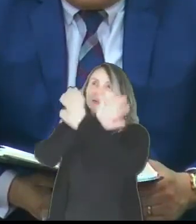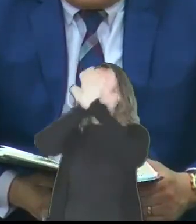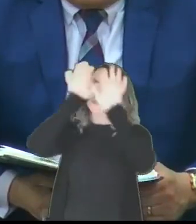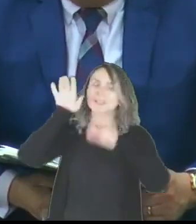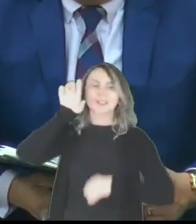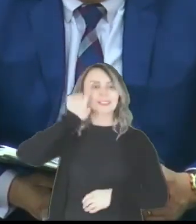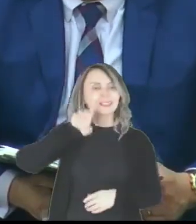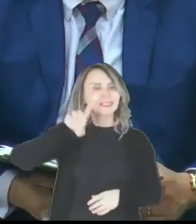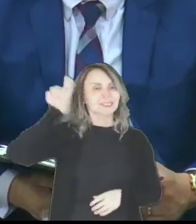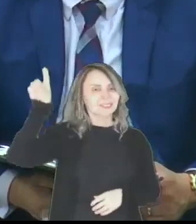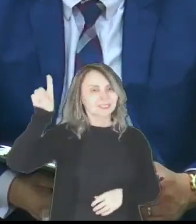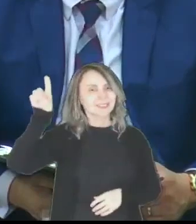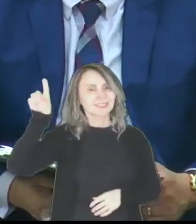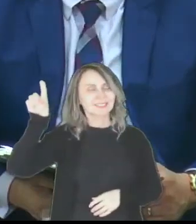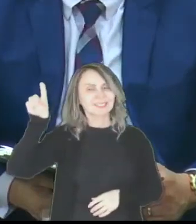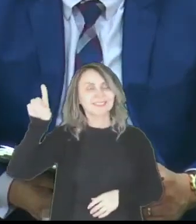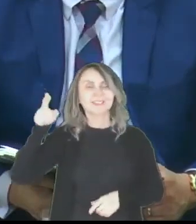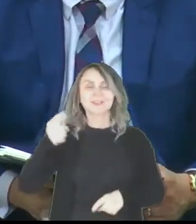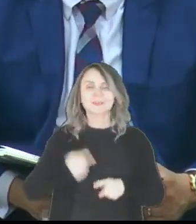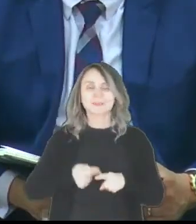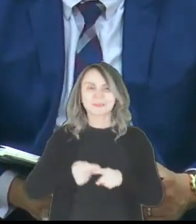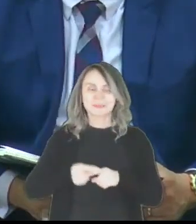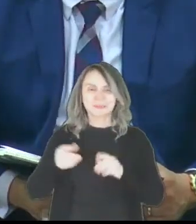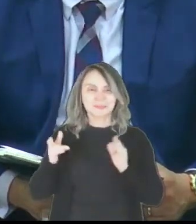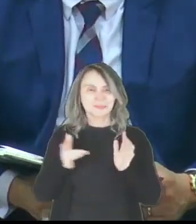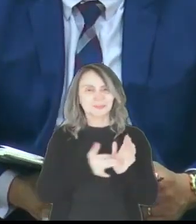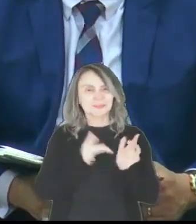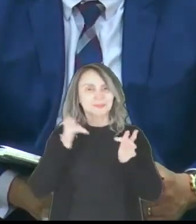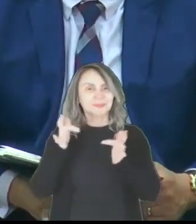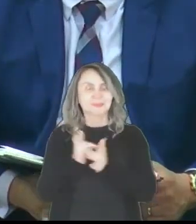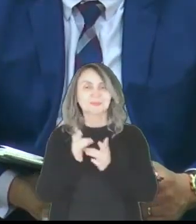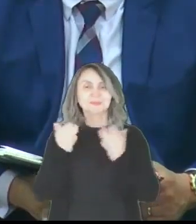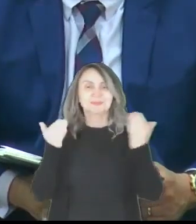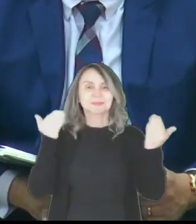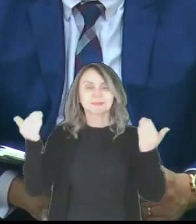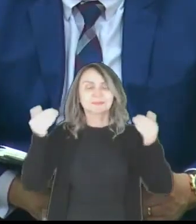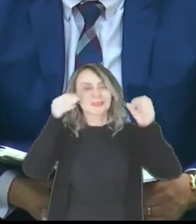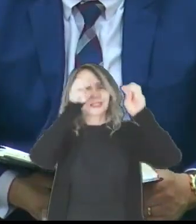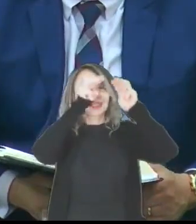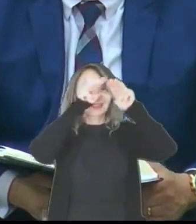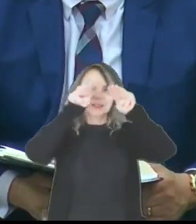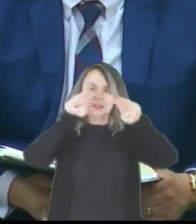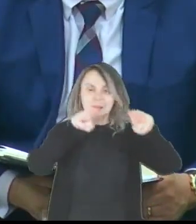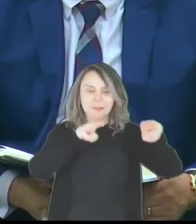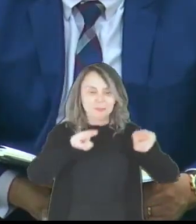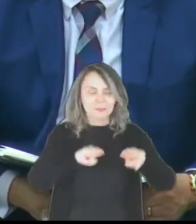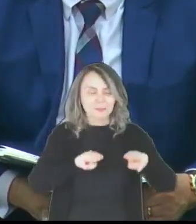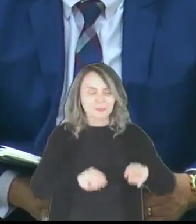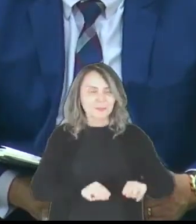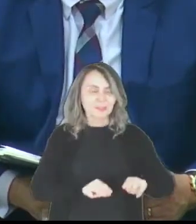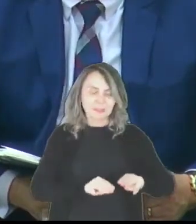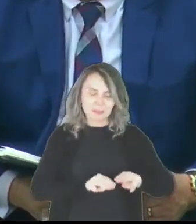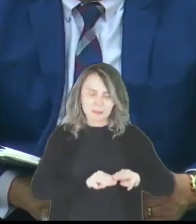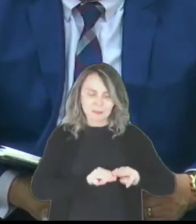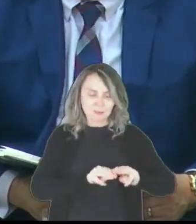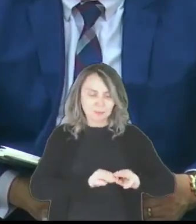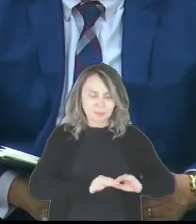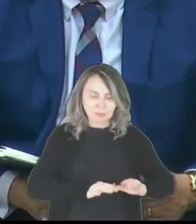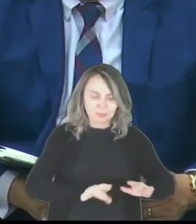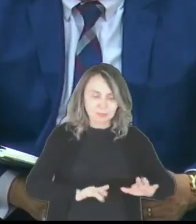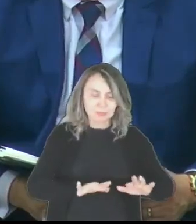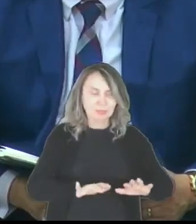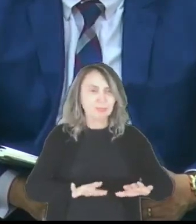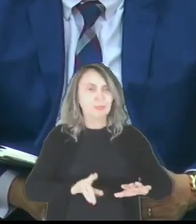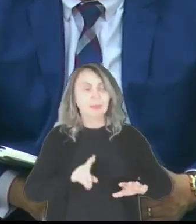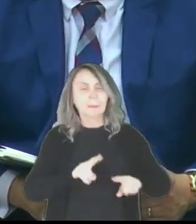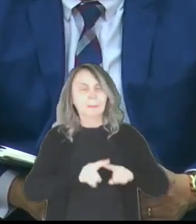meus irmãos, porque Jesus é o maná que desceu do céu, e o maná batia na terra, mas não pegava nenhuma